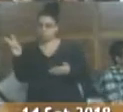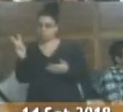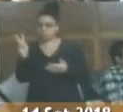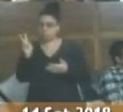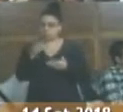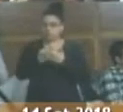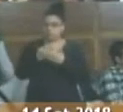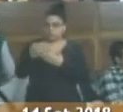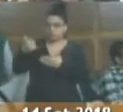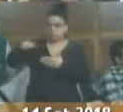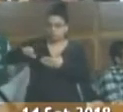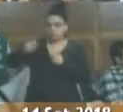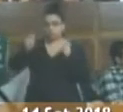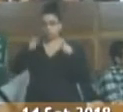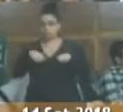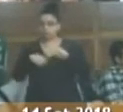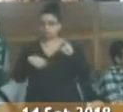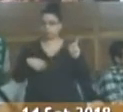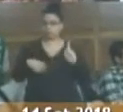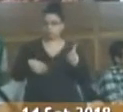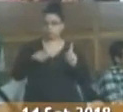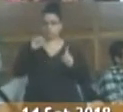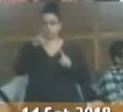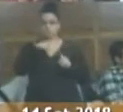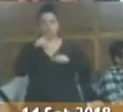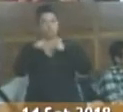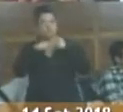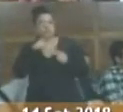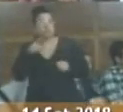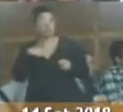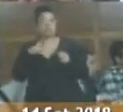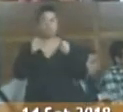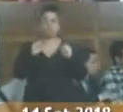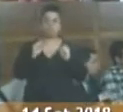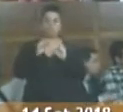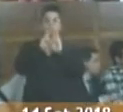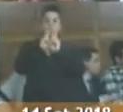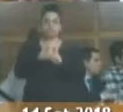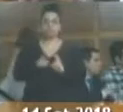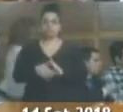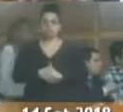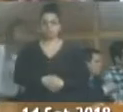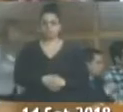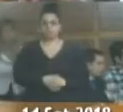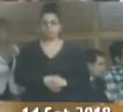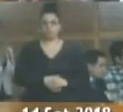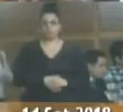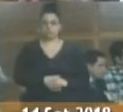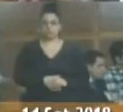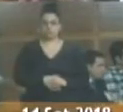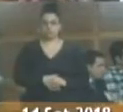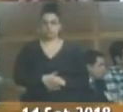Qualquer questionamento, eles também estão dispostos a responder. Eles colocaram aqui,